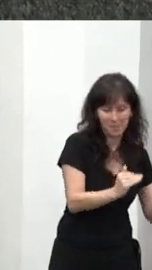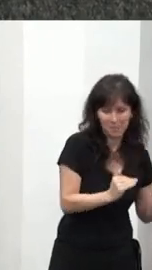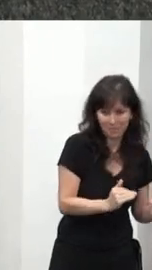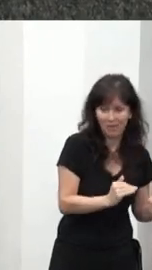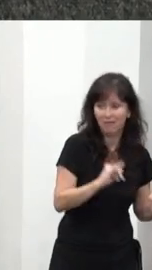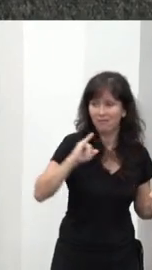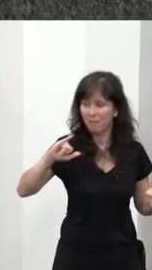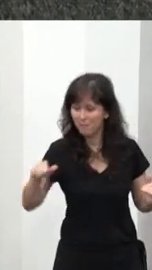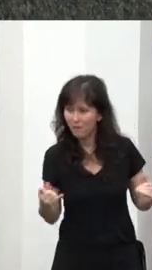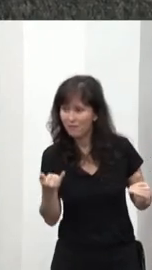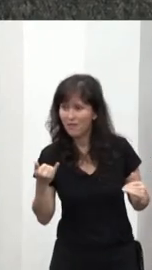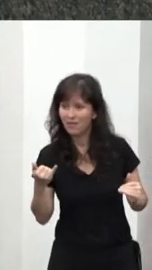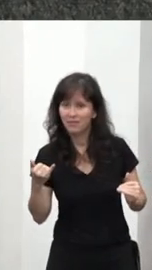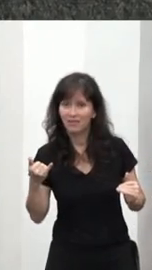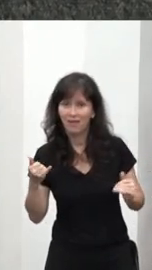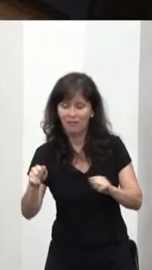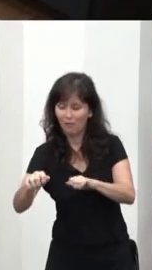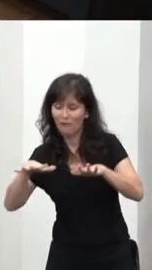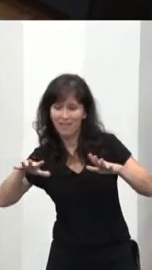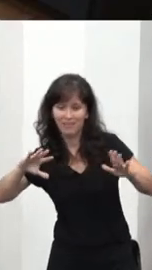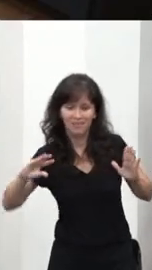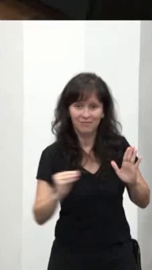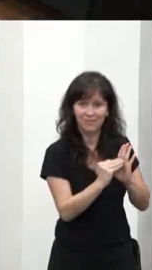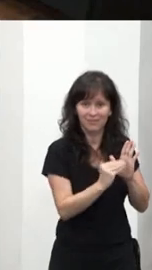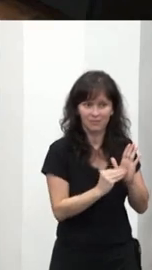tá faltando alguma pergunta